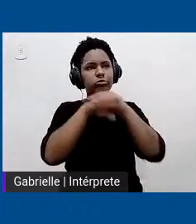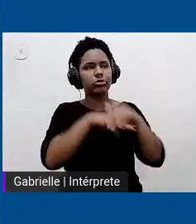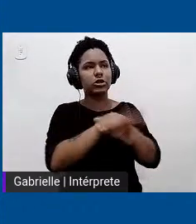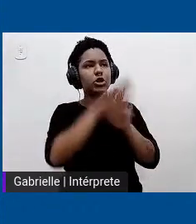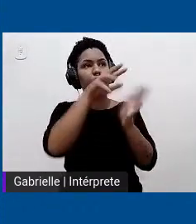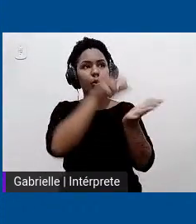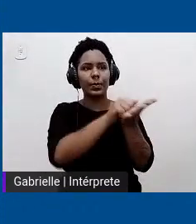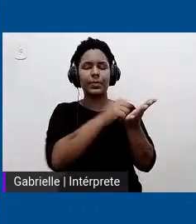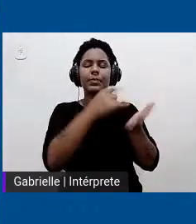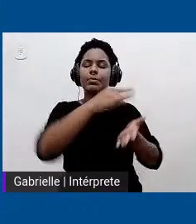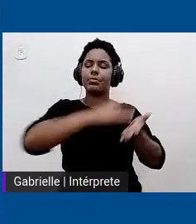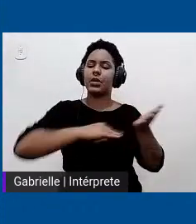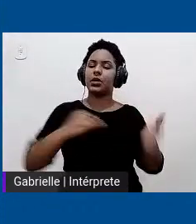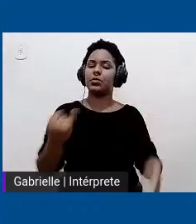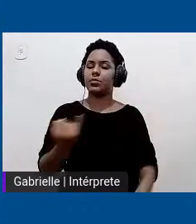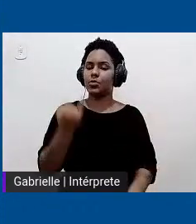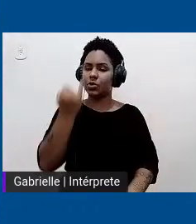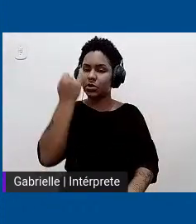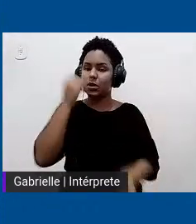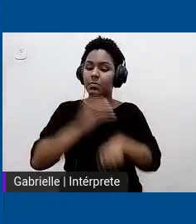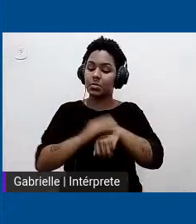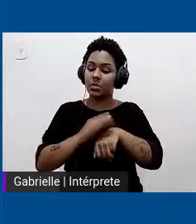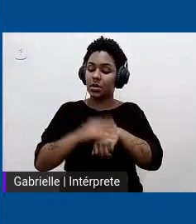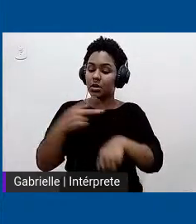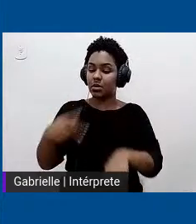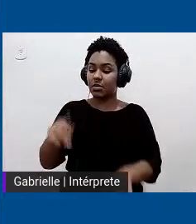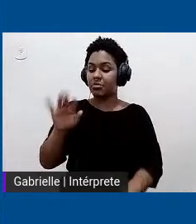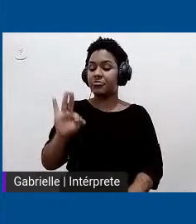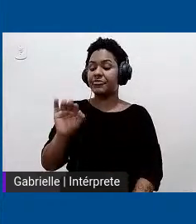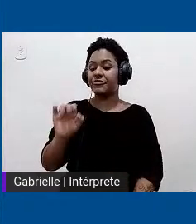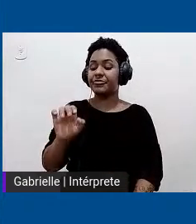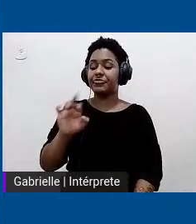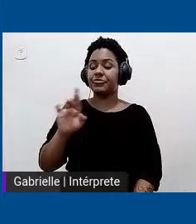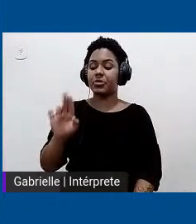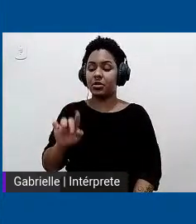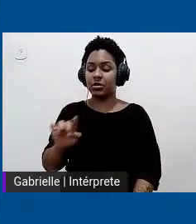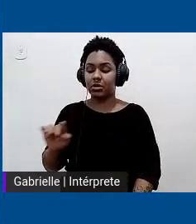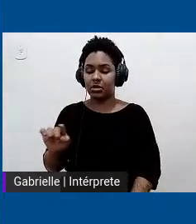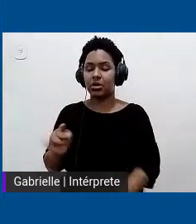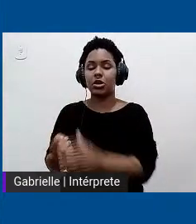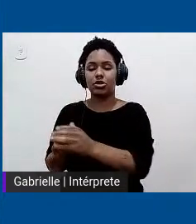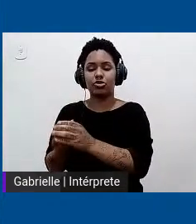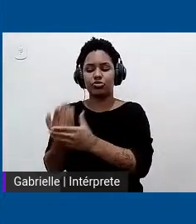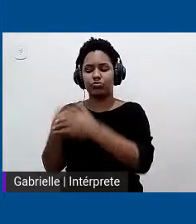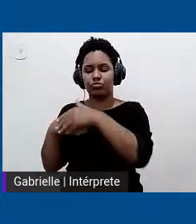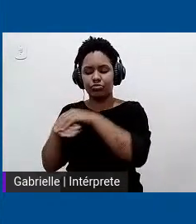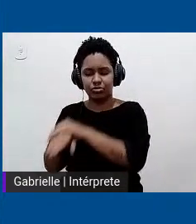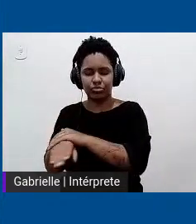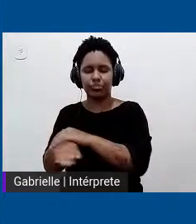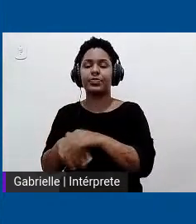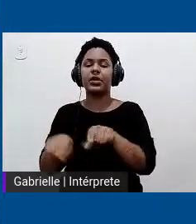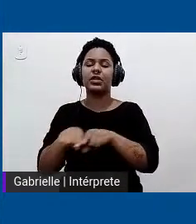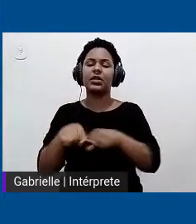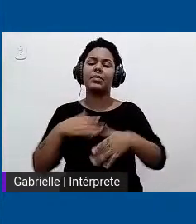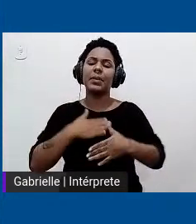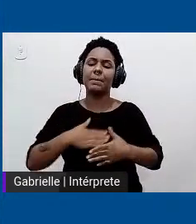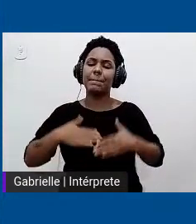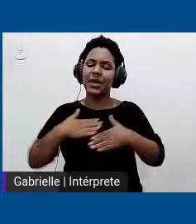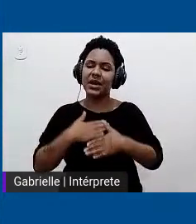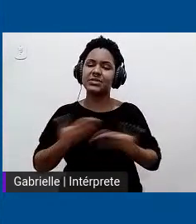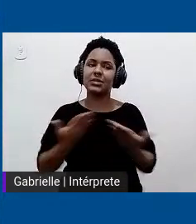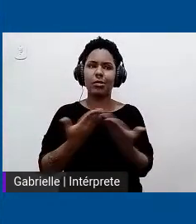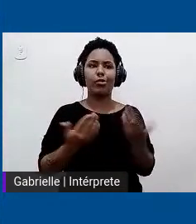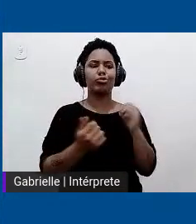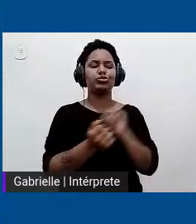documentação produzida por Marc Ferrez, né? E também um prazer estar com Pedro Vasques